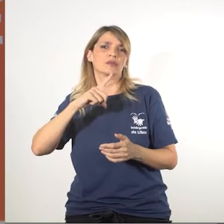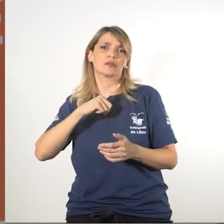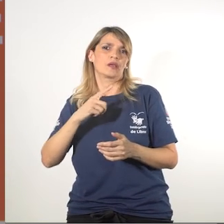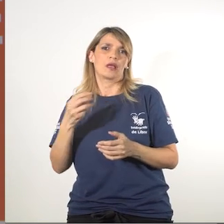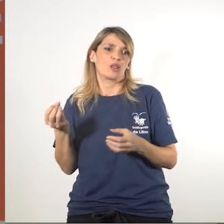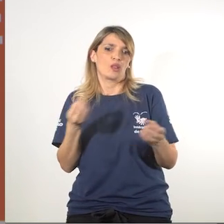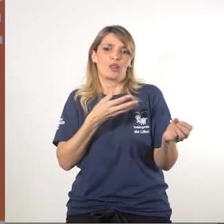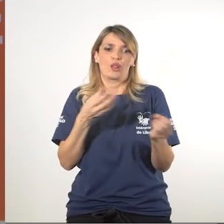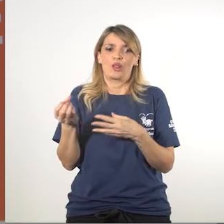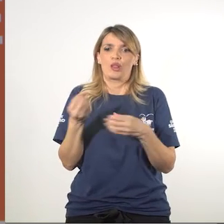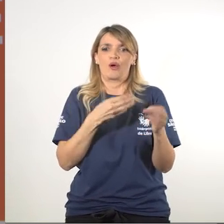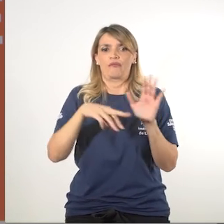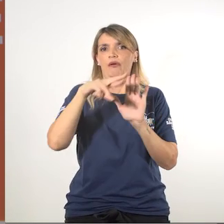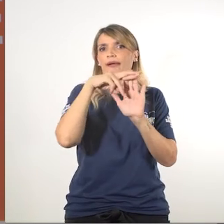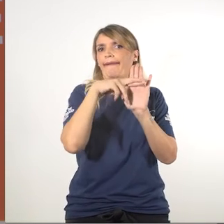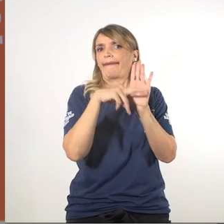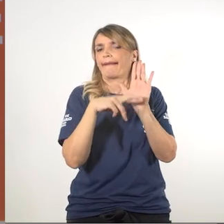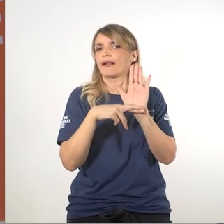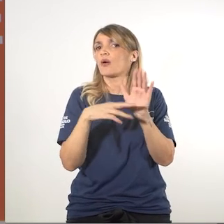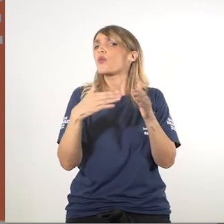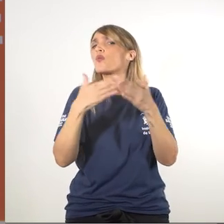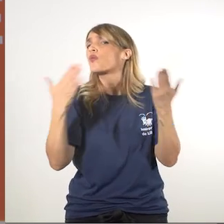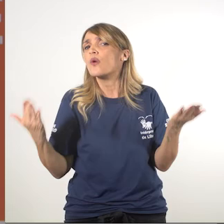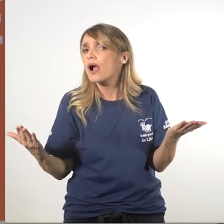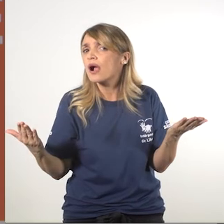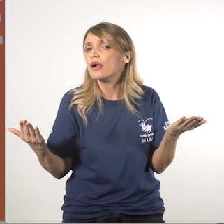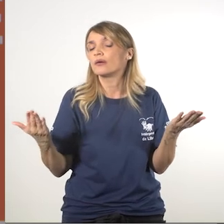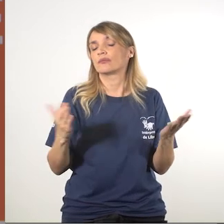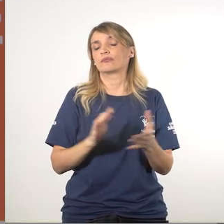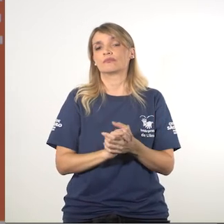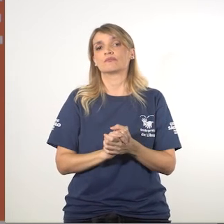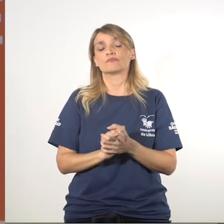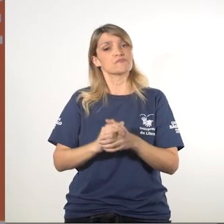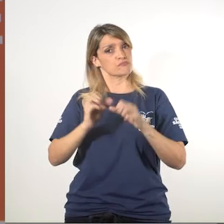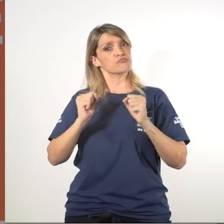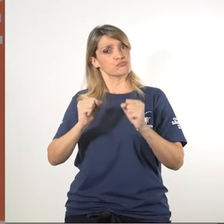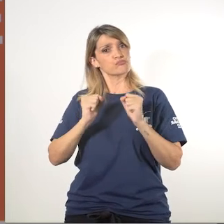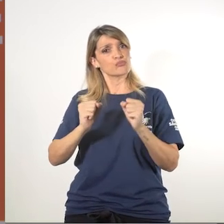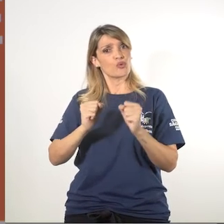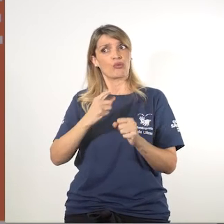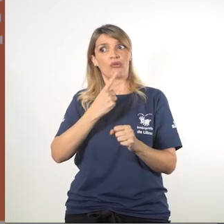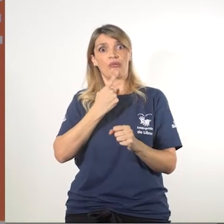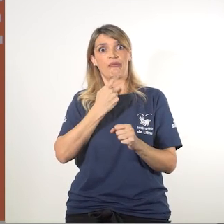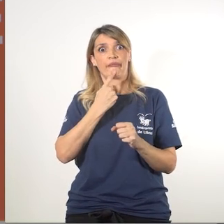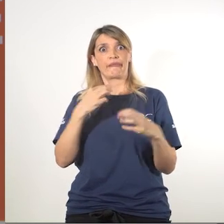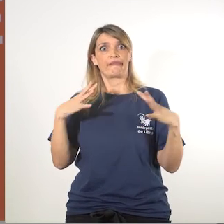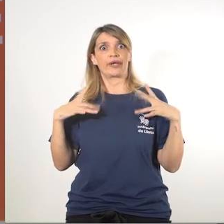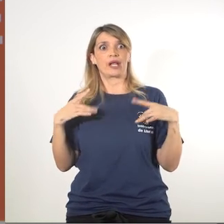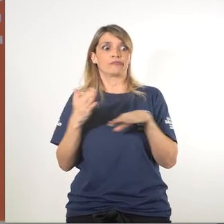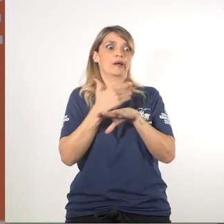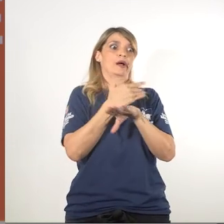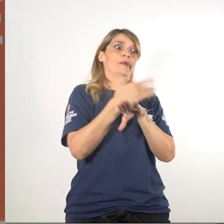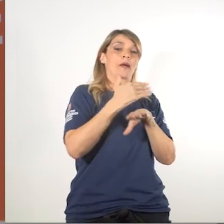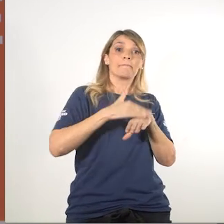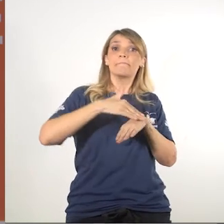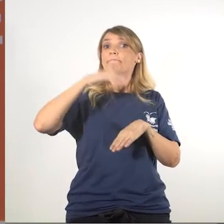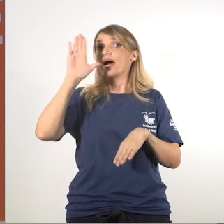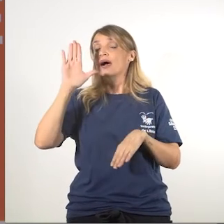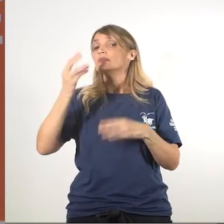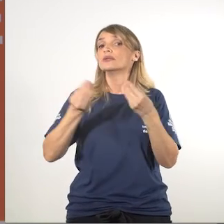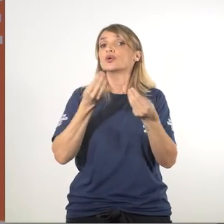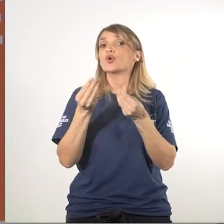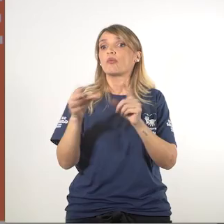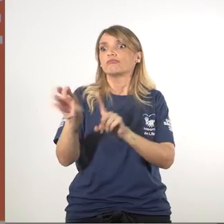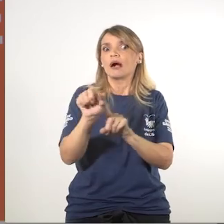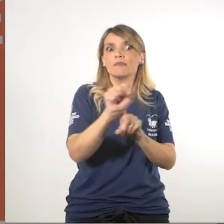medidas? Quais seriam essas medidas? Se seria possível mais feriados? E como conter a transmissibilidade da